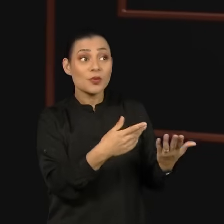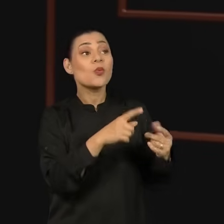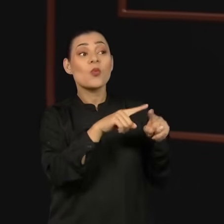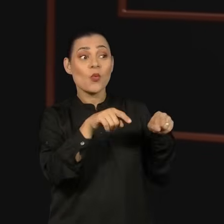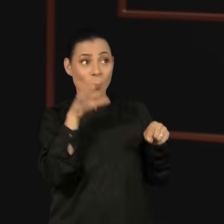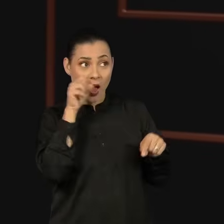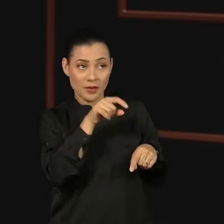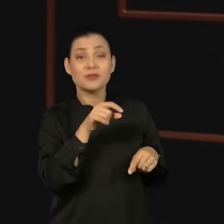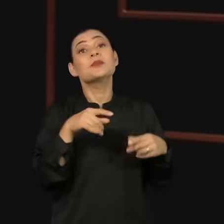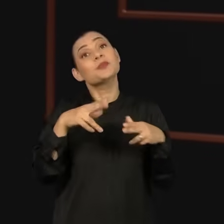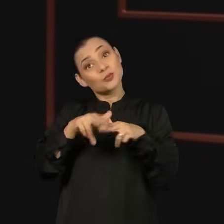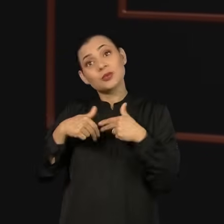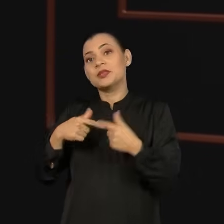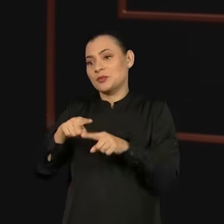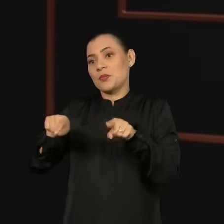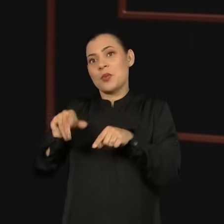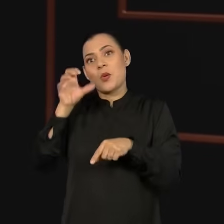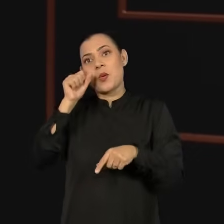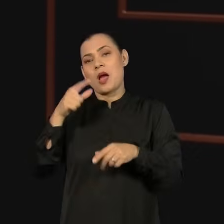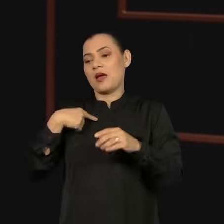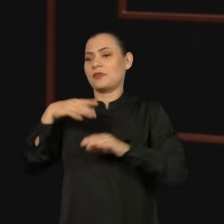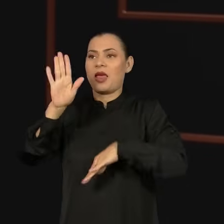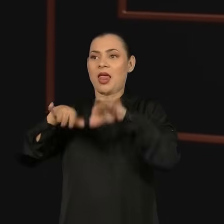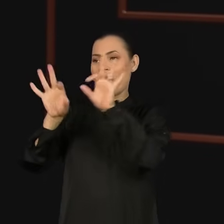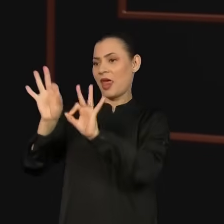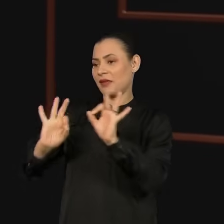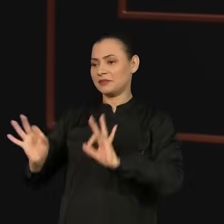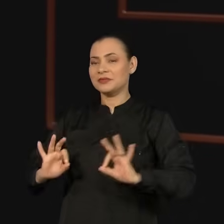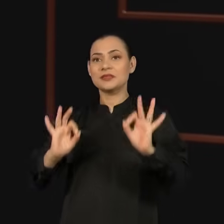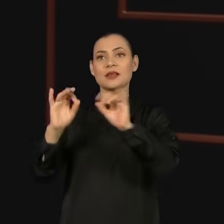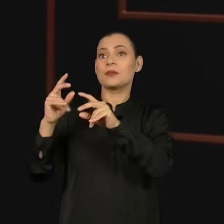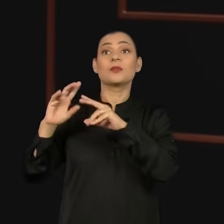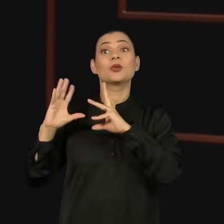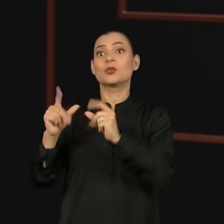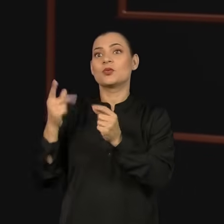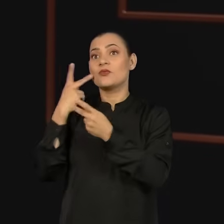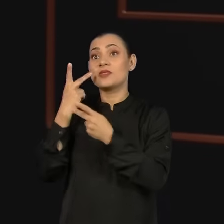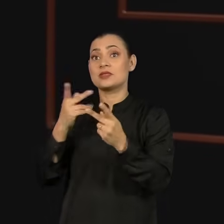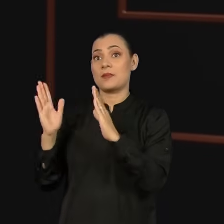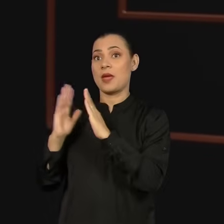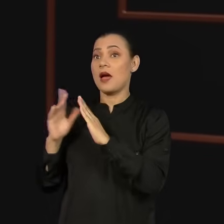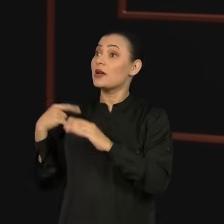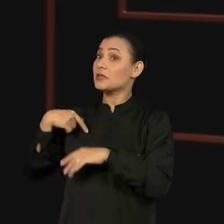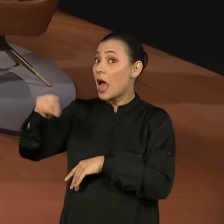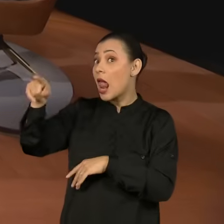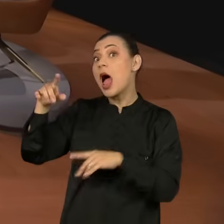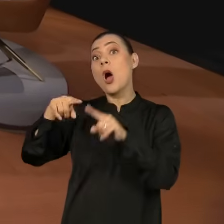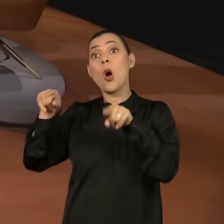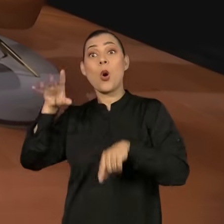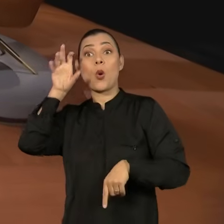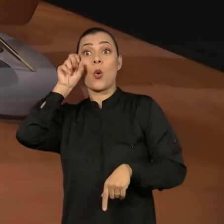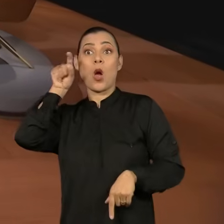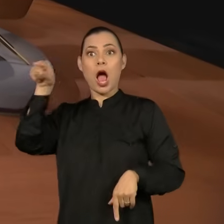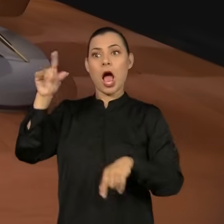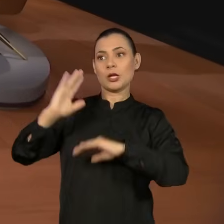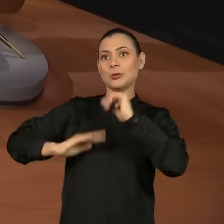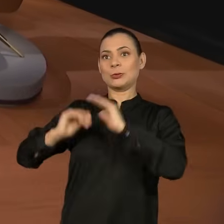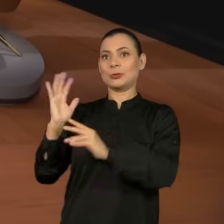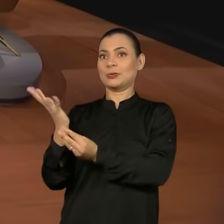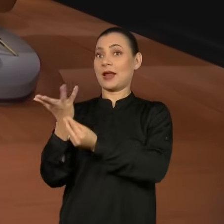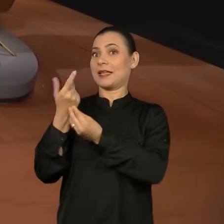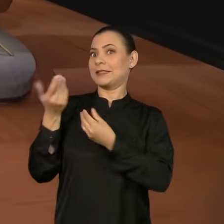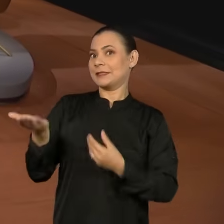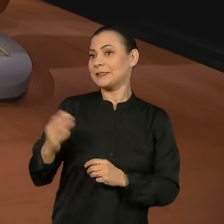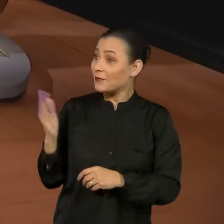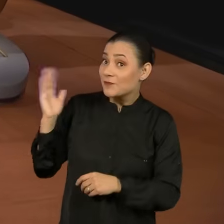virou uma coisa, né? E era meio uma atração turística, sabe? Quando ia alguém visitar, falava, aqui o quarto do artista. Vem ver o quarto